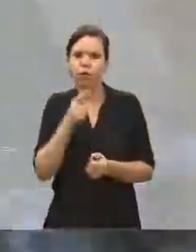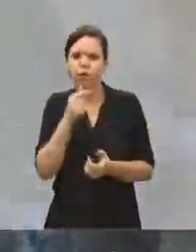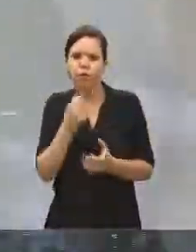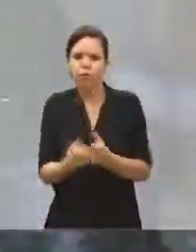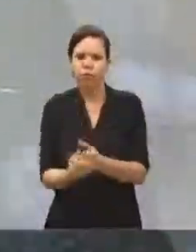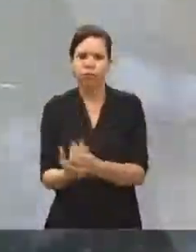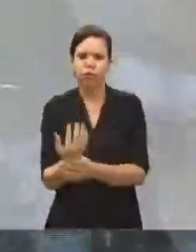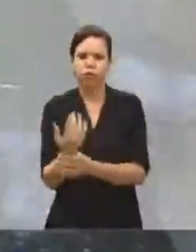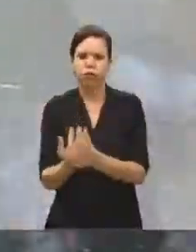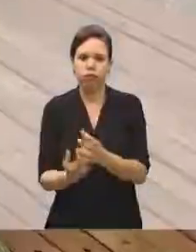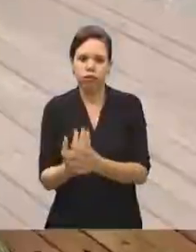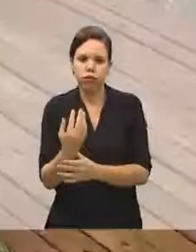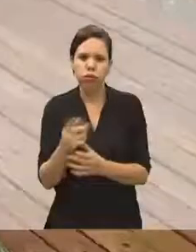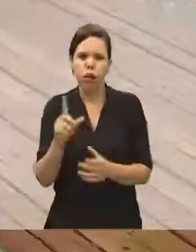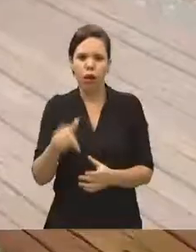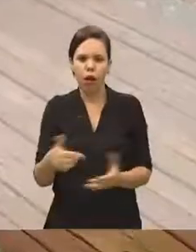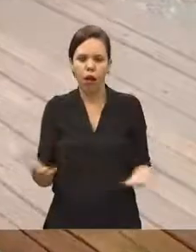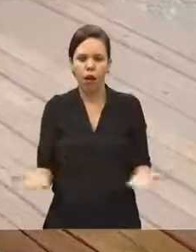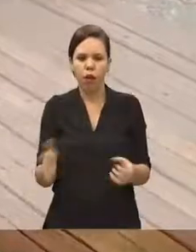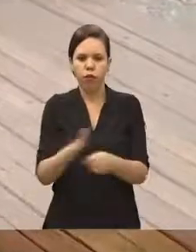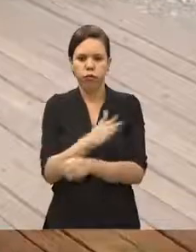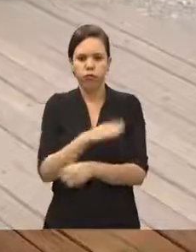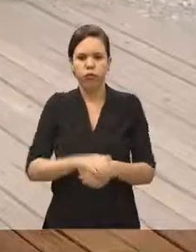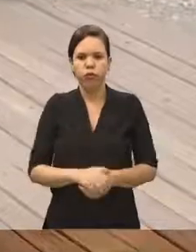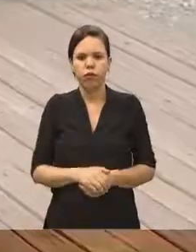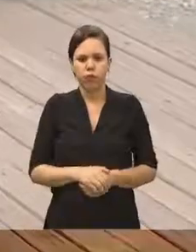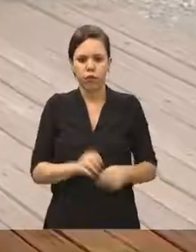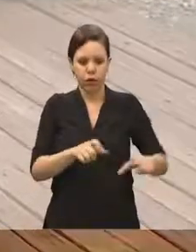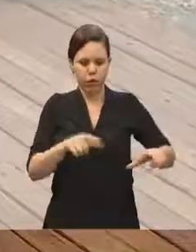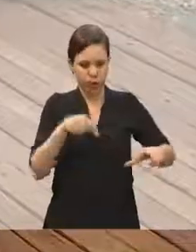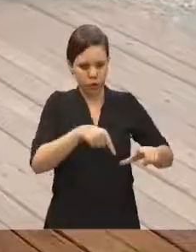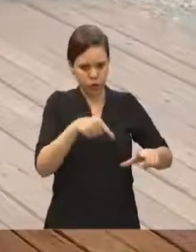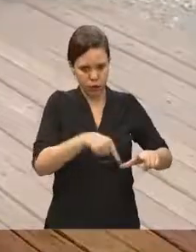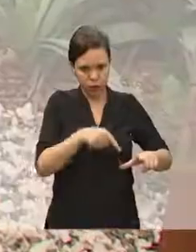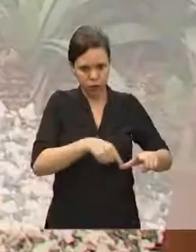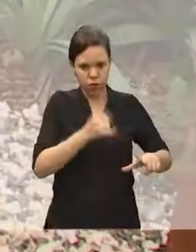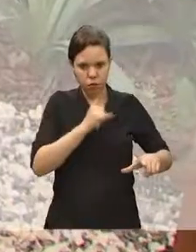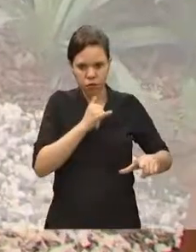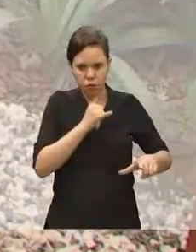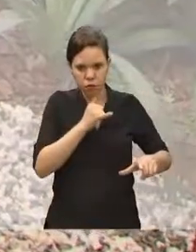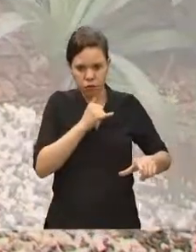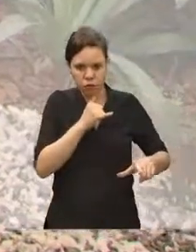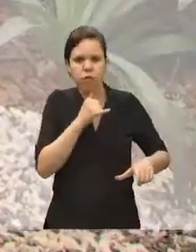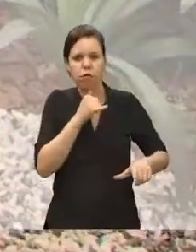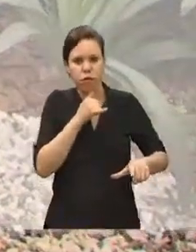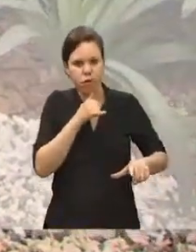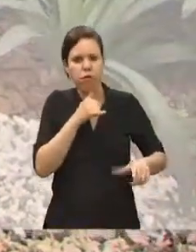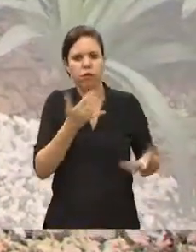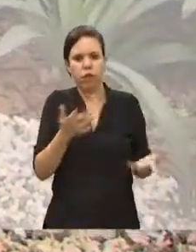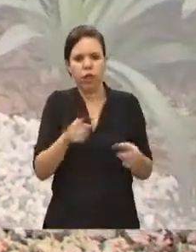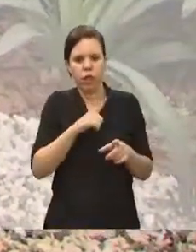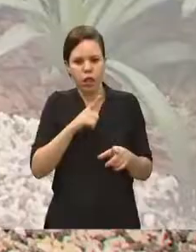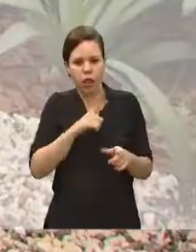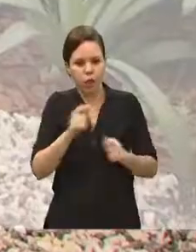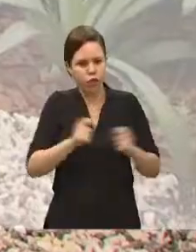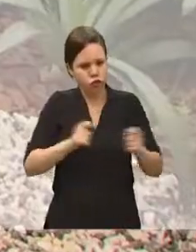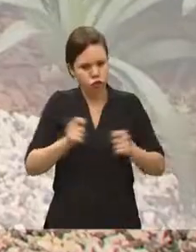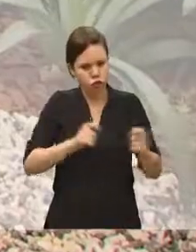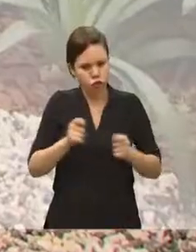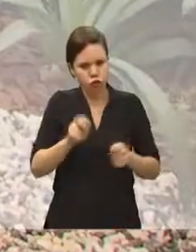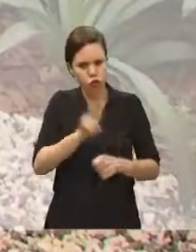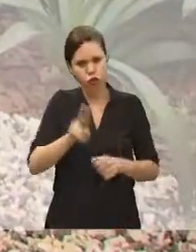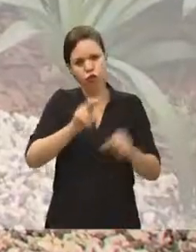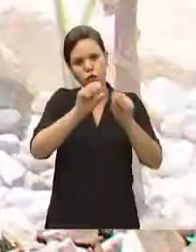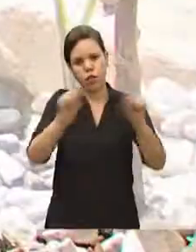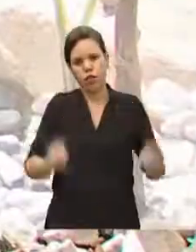energia fotovoltaica. As placas indicam a quantidade de energia poupada graças à utilização desse sistema.